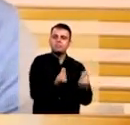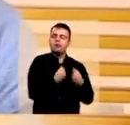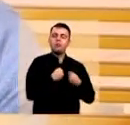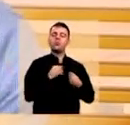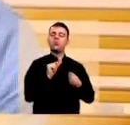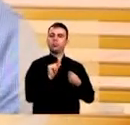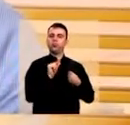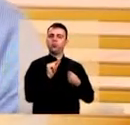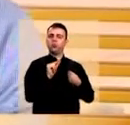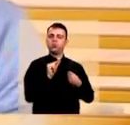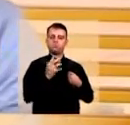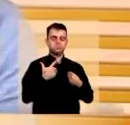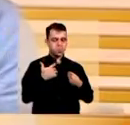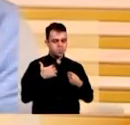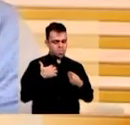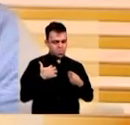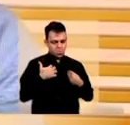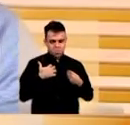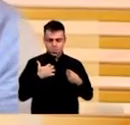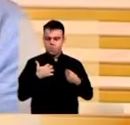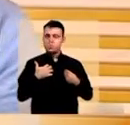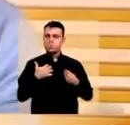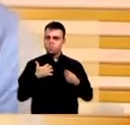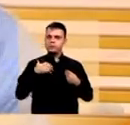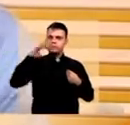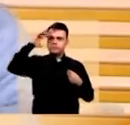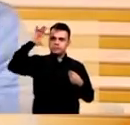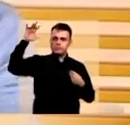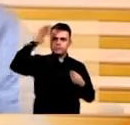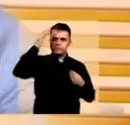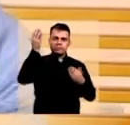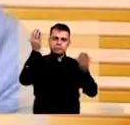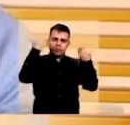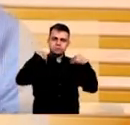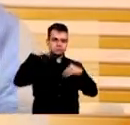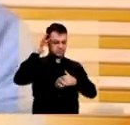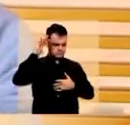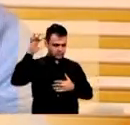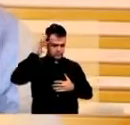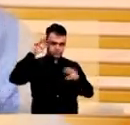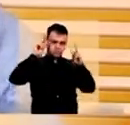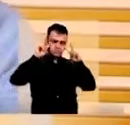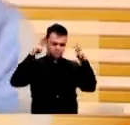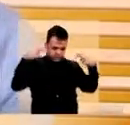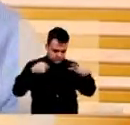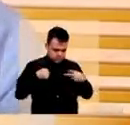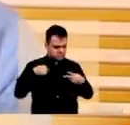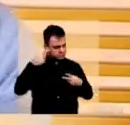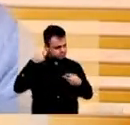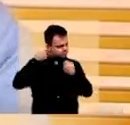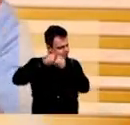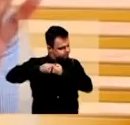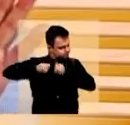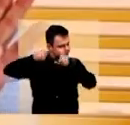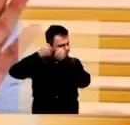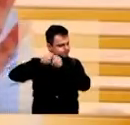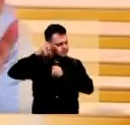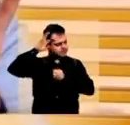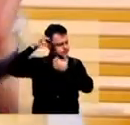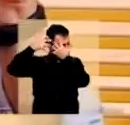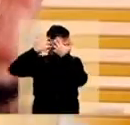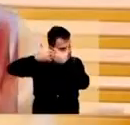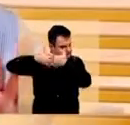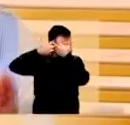também é uma atividade assim muito interna do indivíduo com ele mesmo. Então, aí ele vai refletindo. Ao passo que a